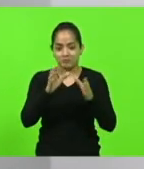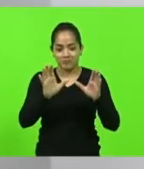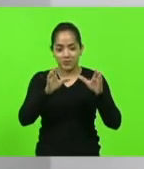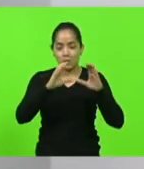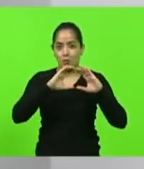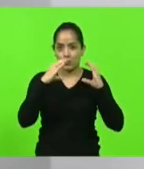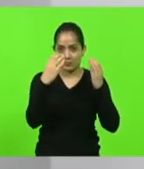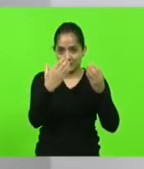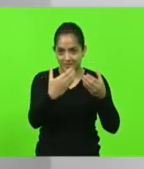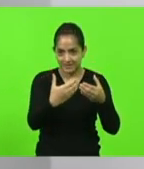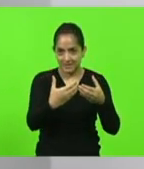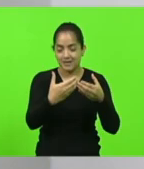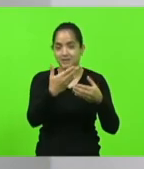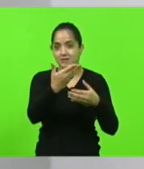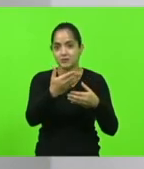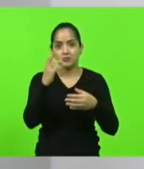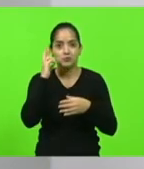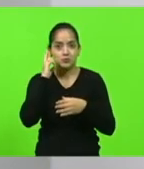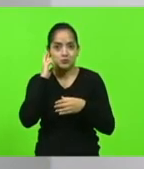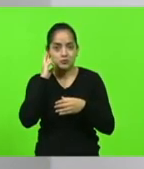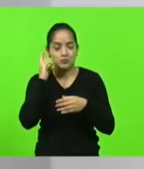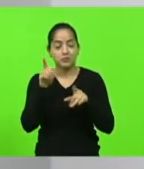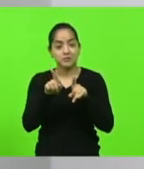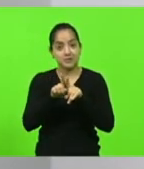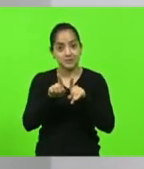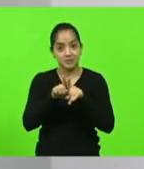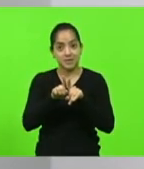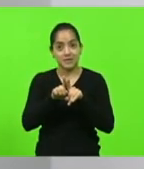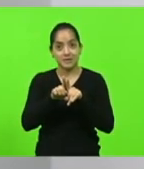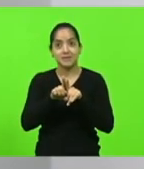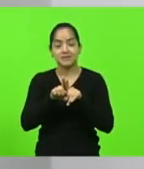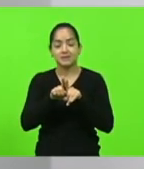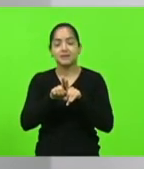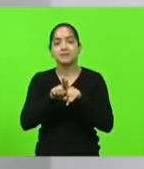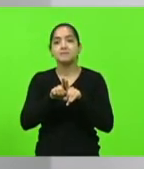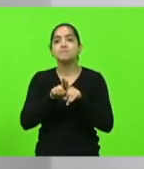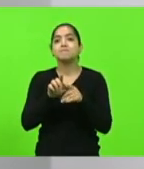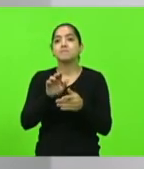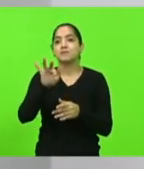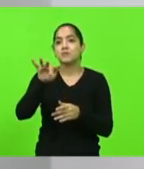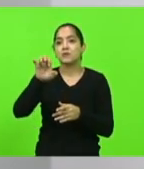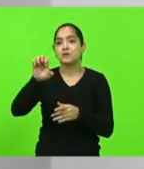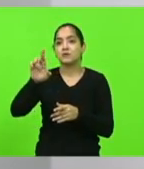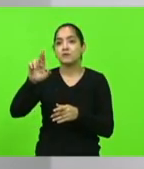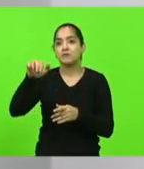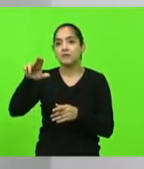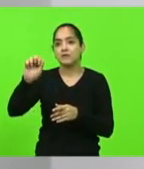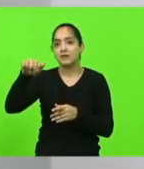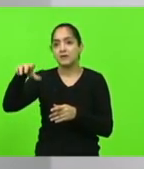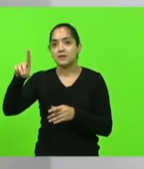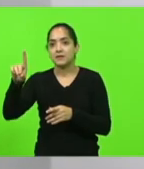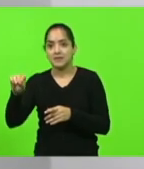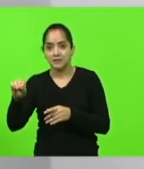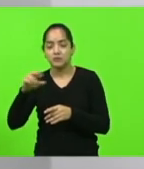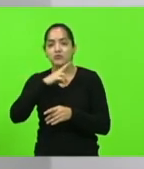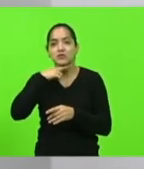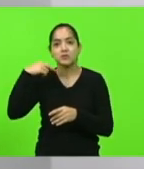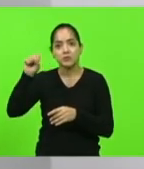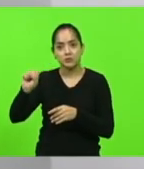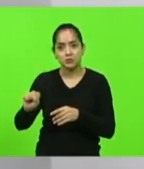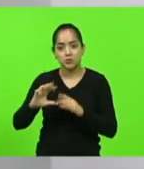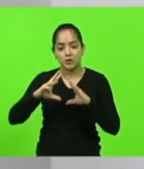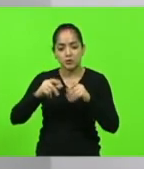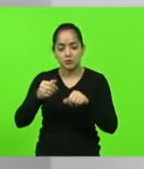o senhor Fernando ao fim que é o é o gerente de educação também daquela região de Jaraguá e a